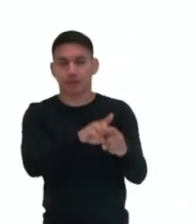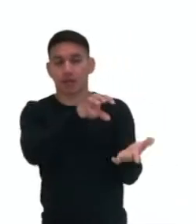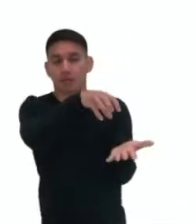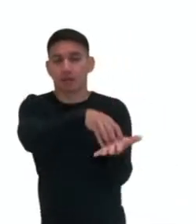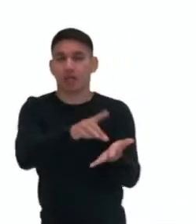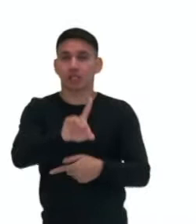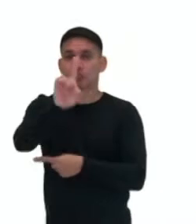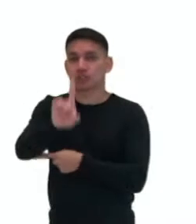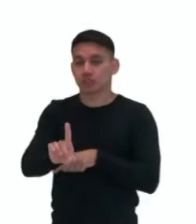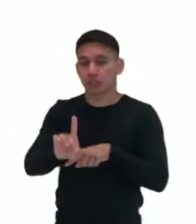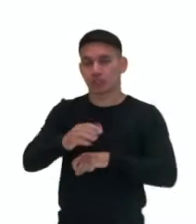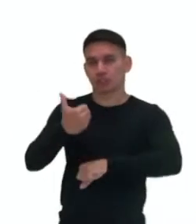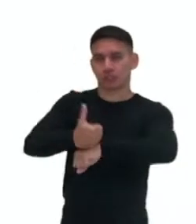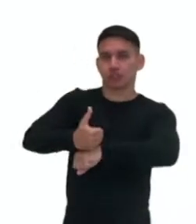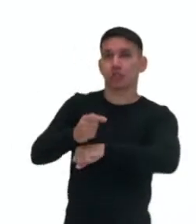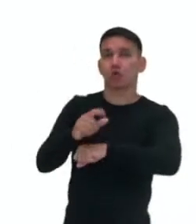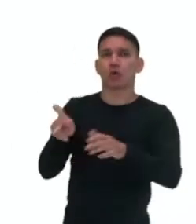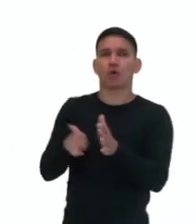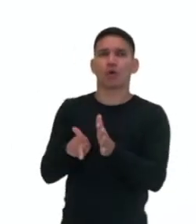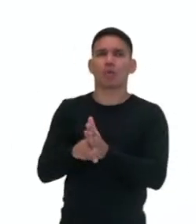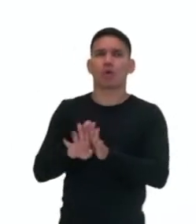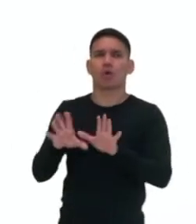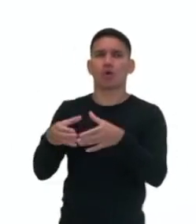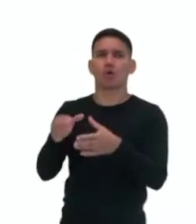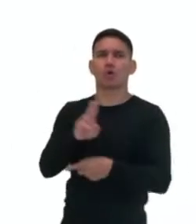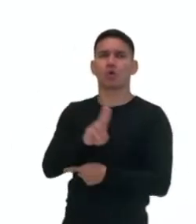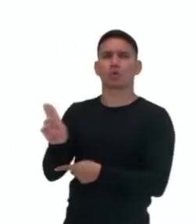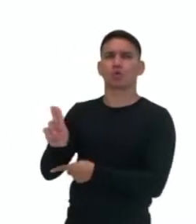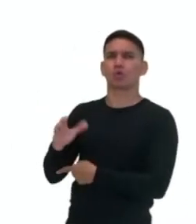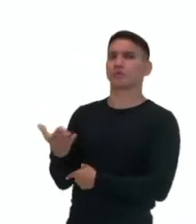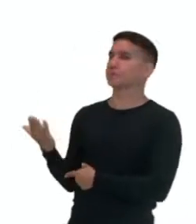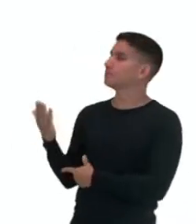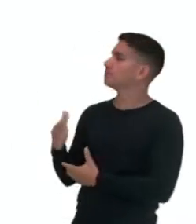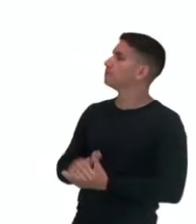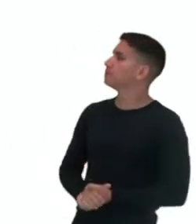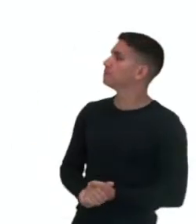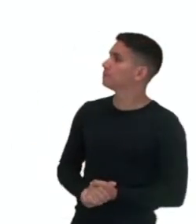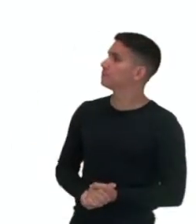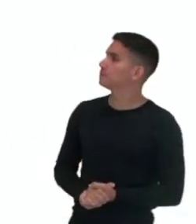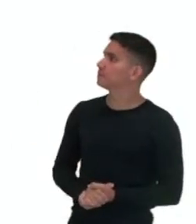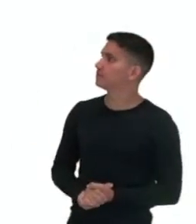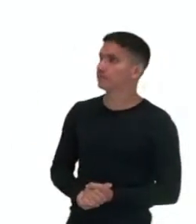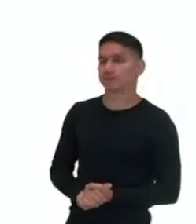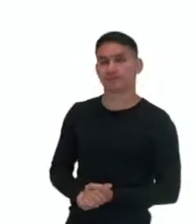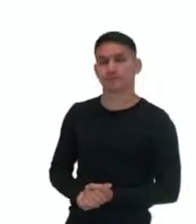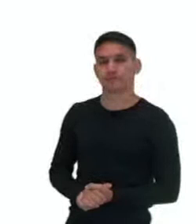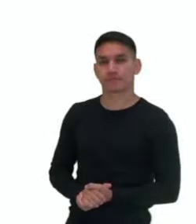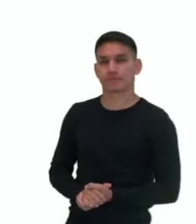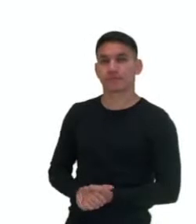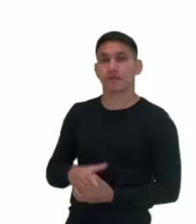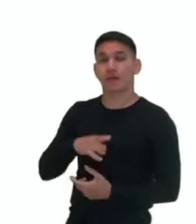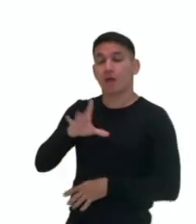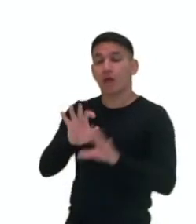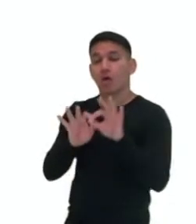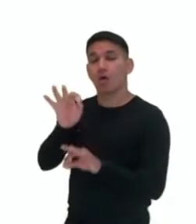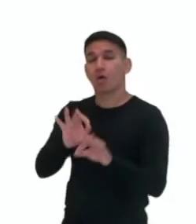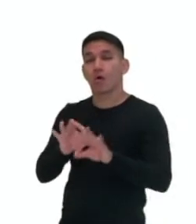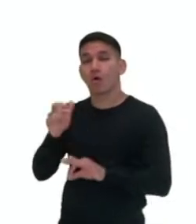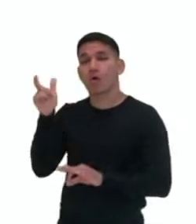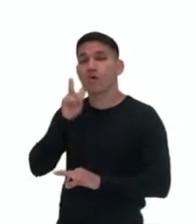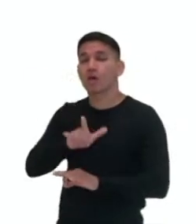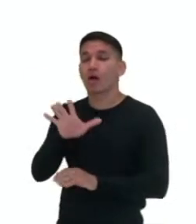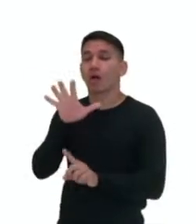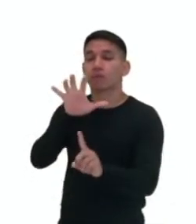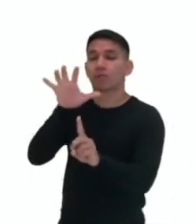da Unplastify, uma organização latino-americana que utiliza educação e ações de alto impacto para